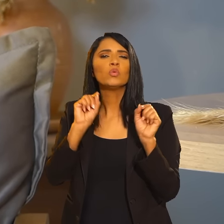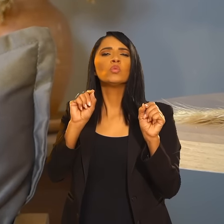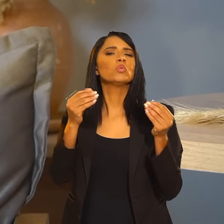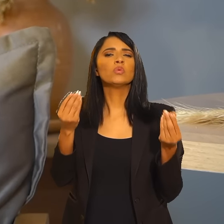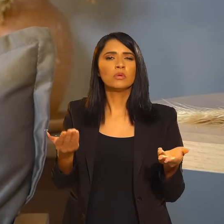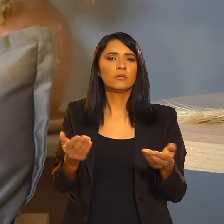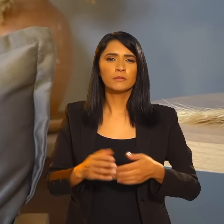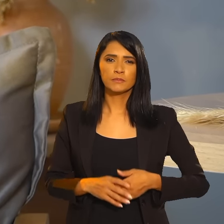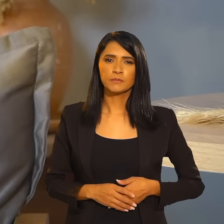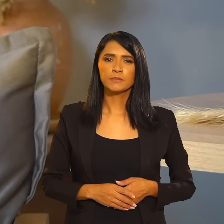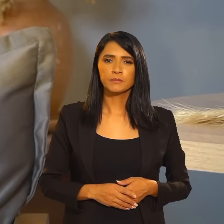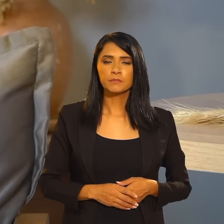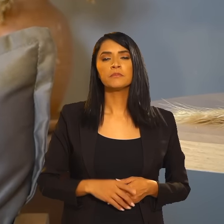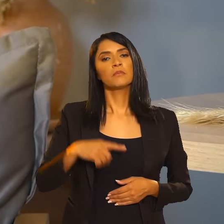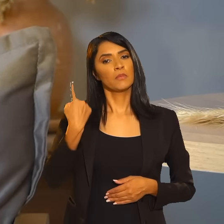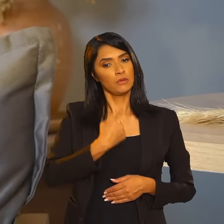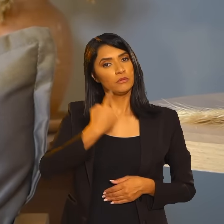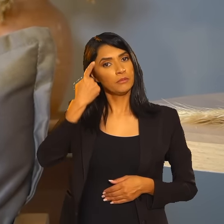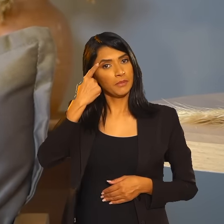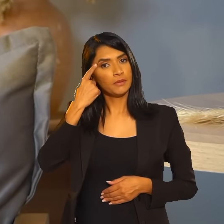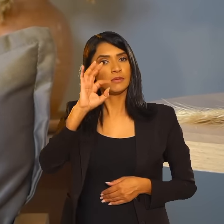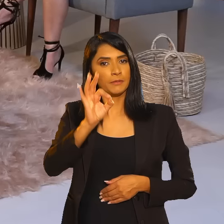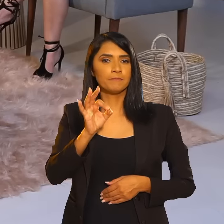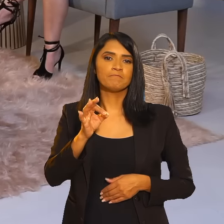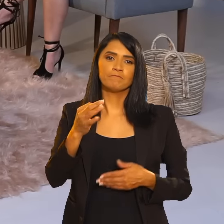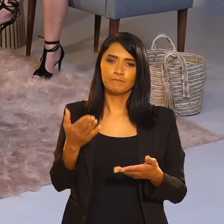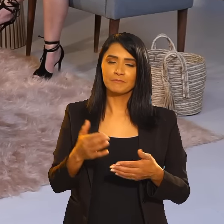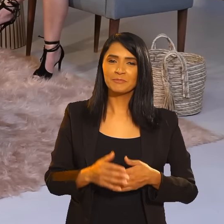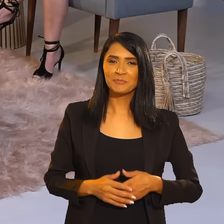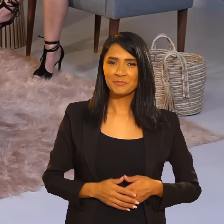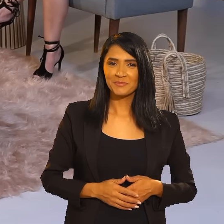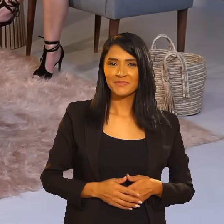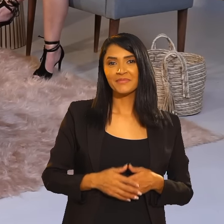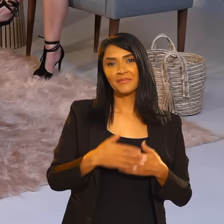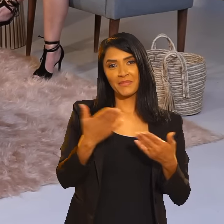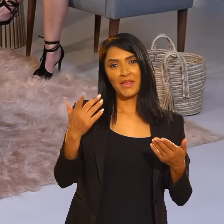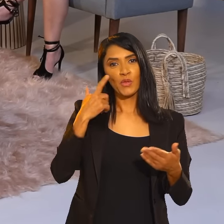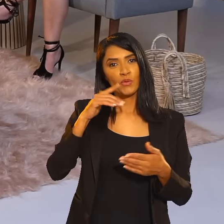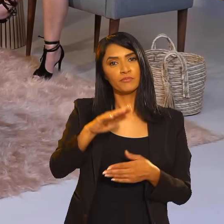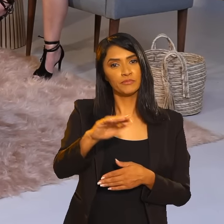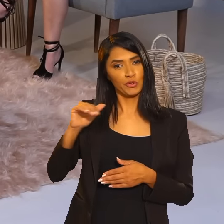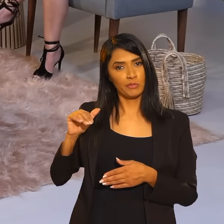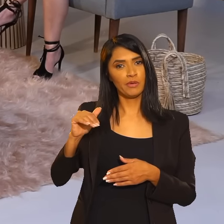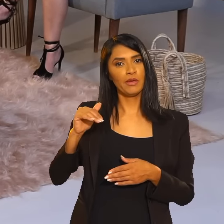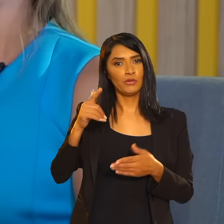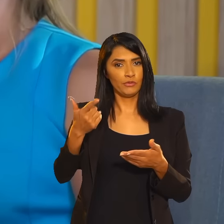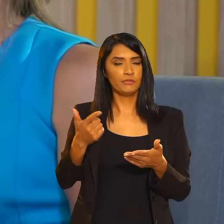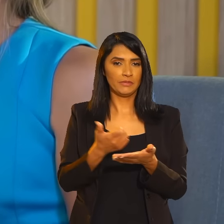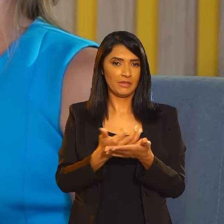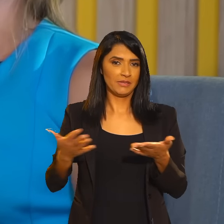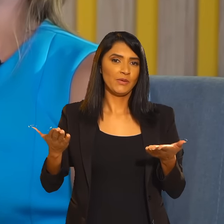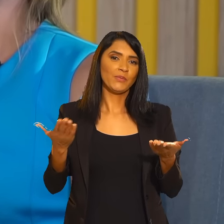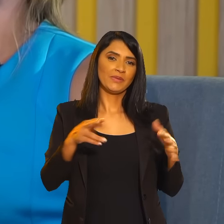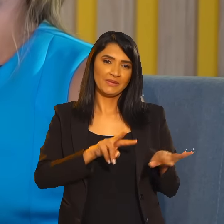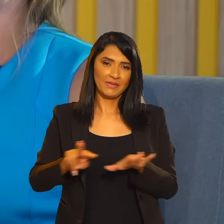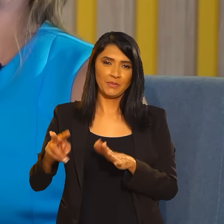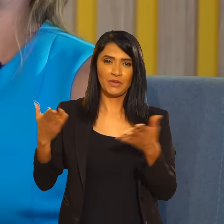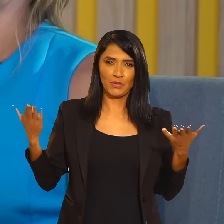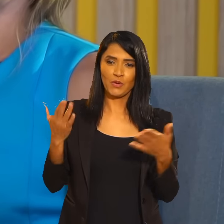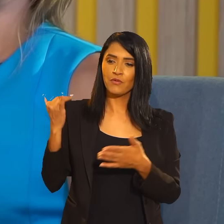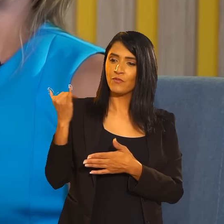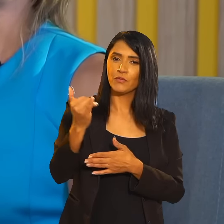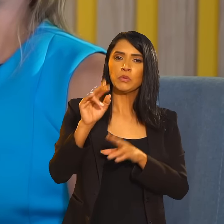estamos fazendo? É para a gente pensar. Com certeza. E fica aí o nosso chamado, né, da lição dessa